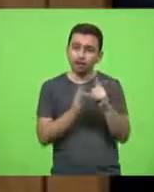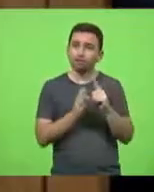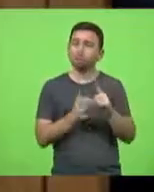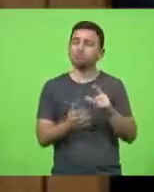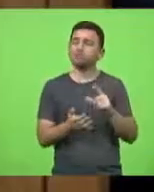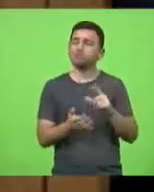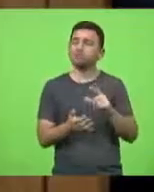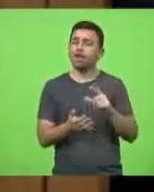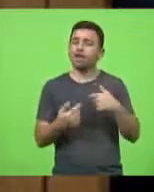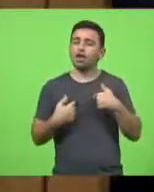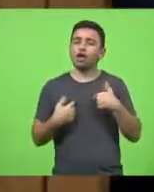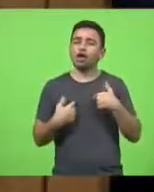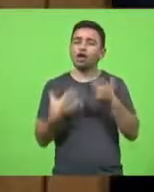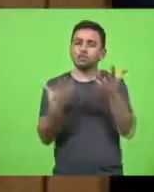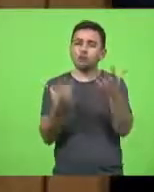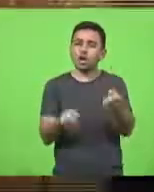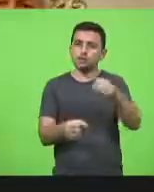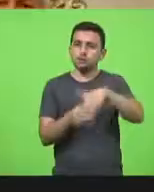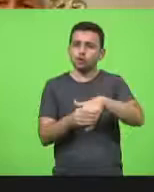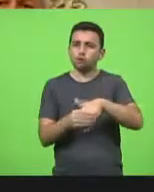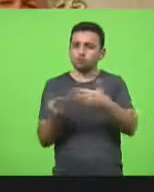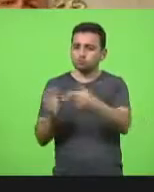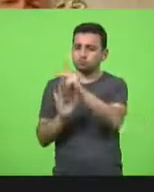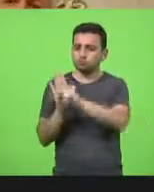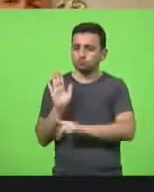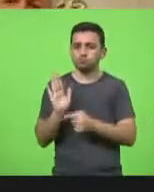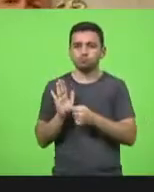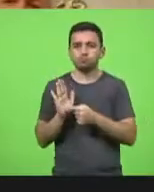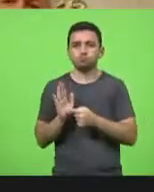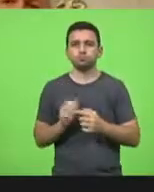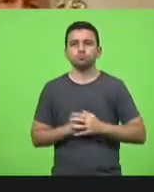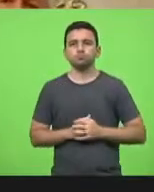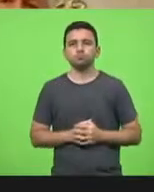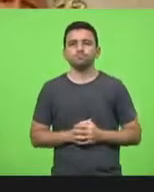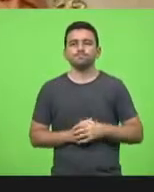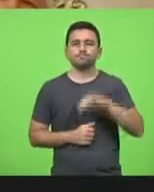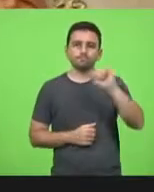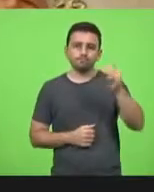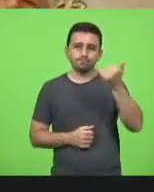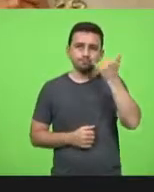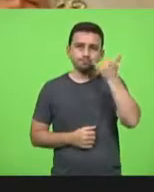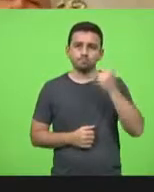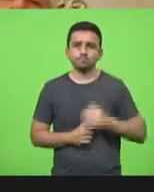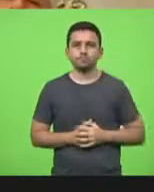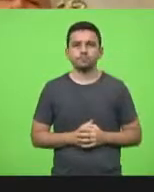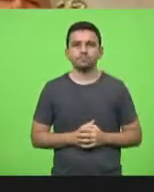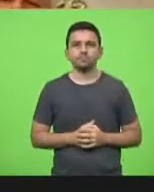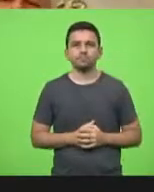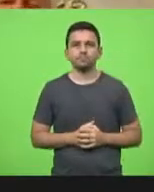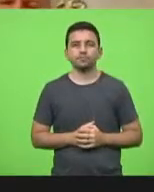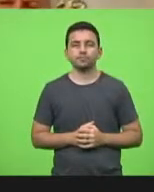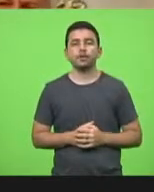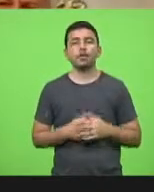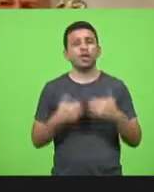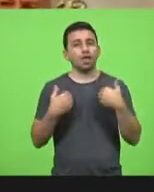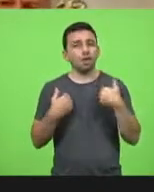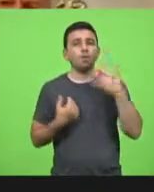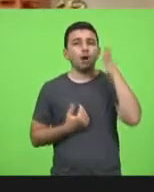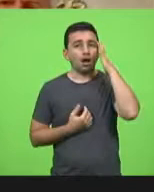manifesto o meu voto favorável com relação ao projeto. Deputado Jessé Lopes. Não, eu só acho que o